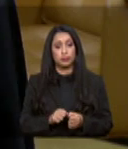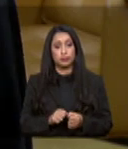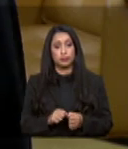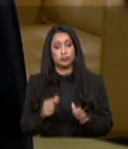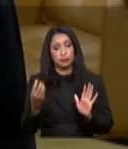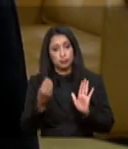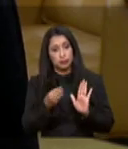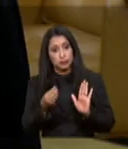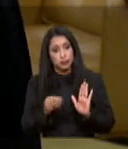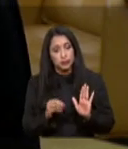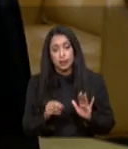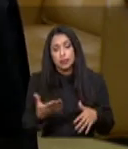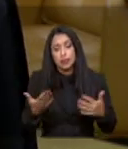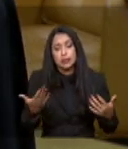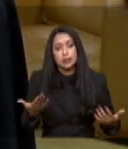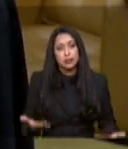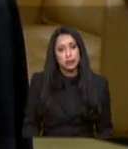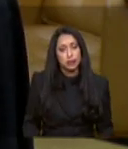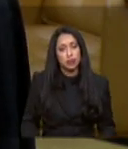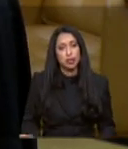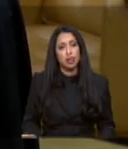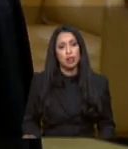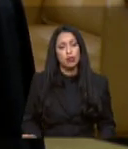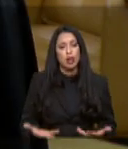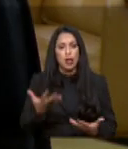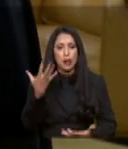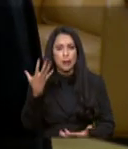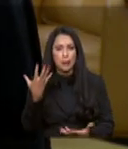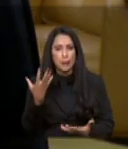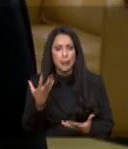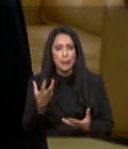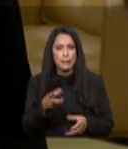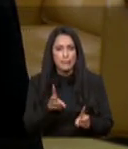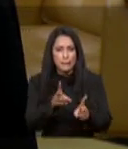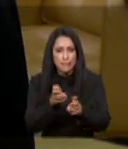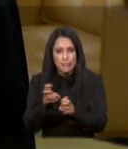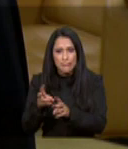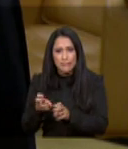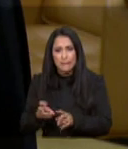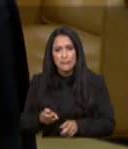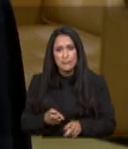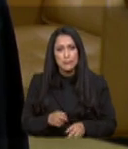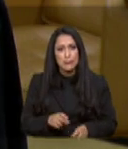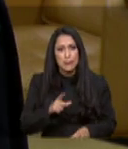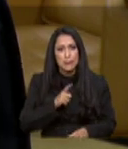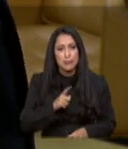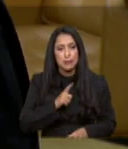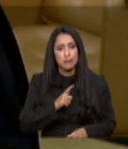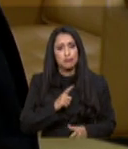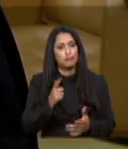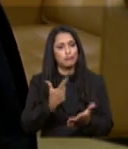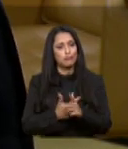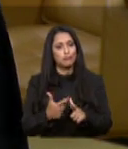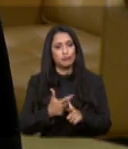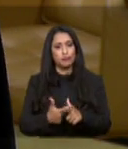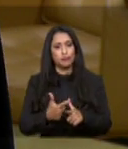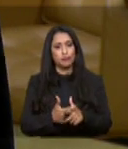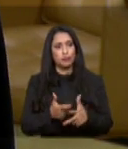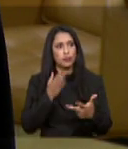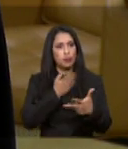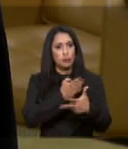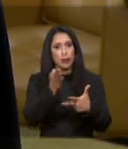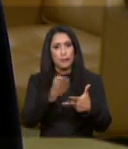essas inevitavelmente catalisariam um grande abalo para o postulado da separação